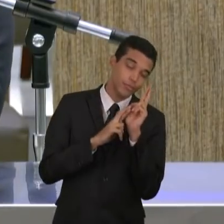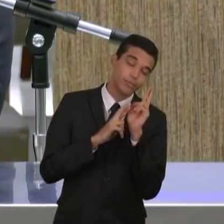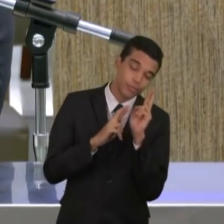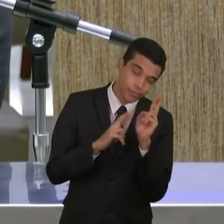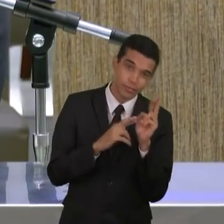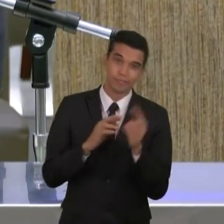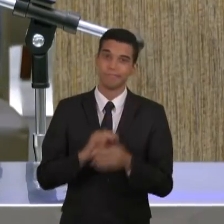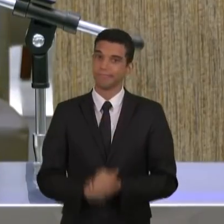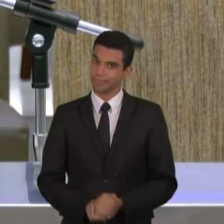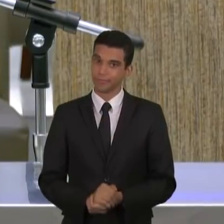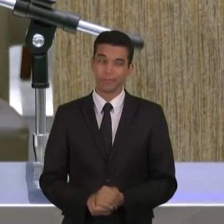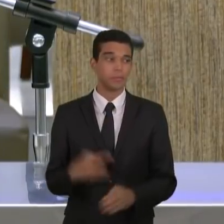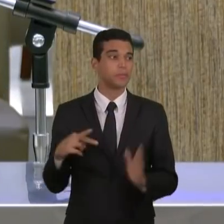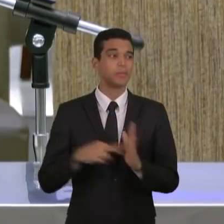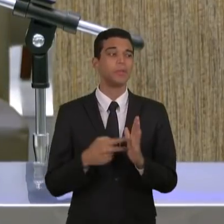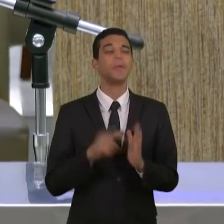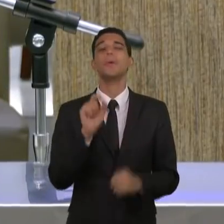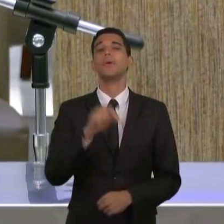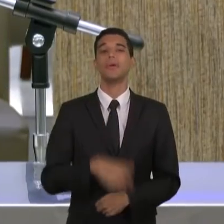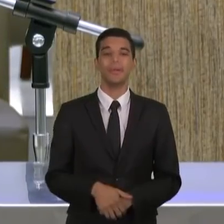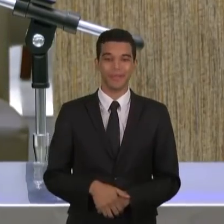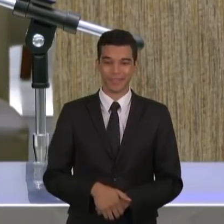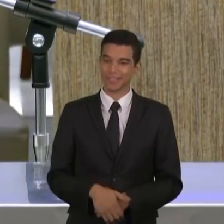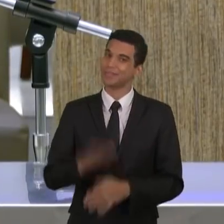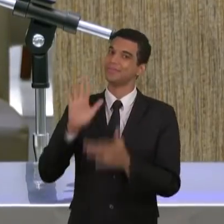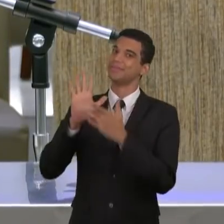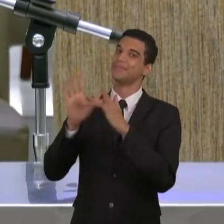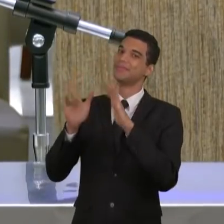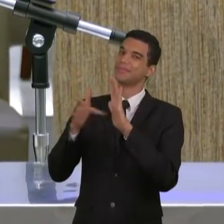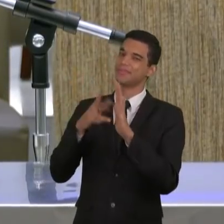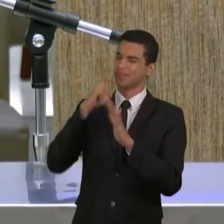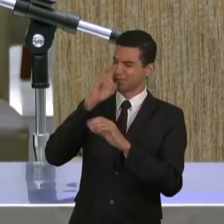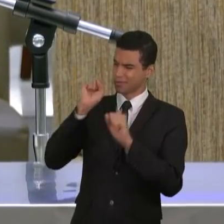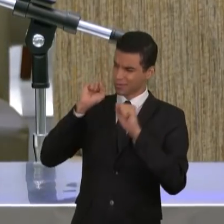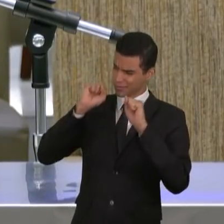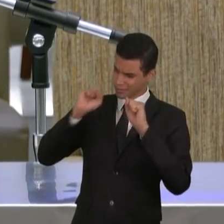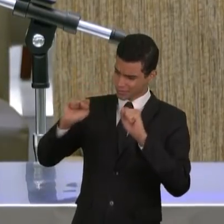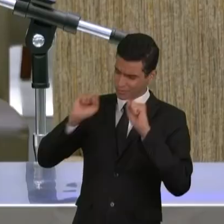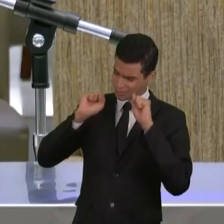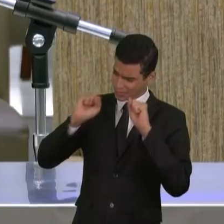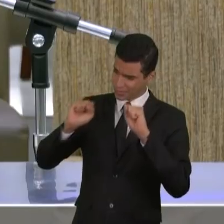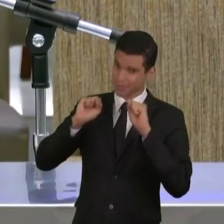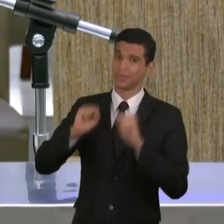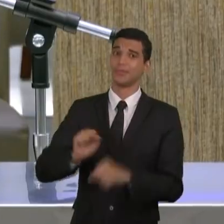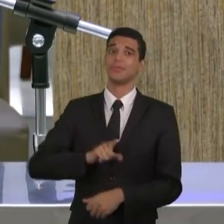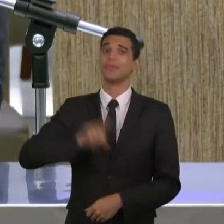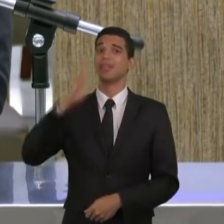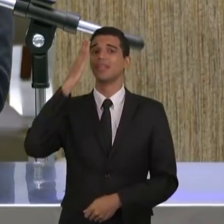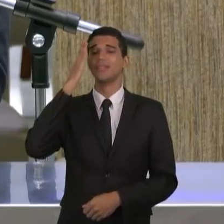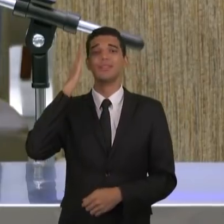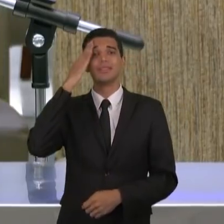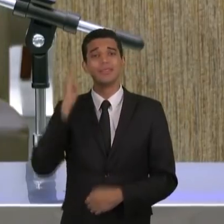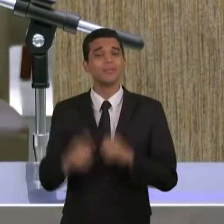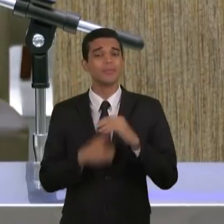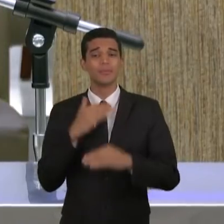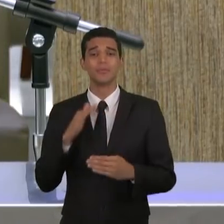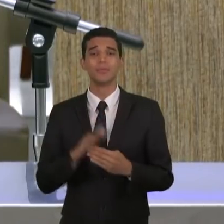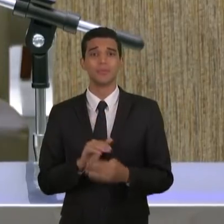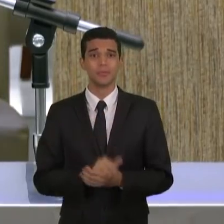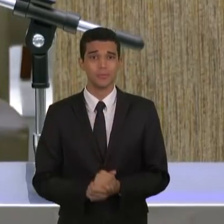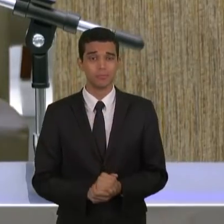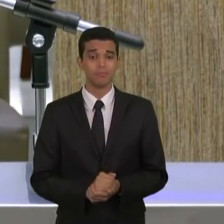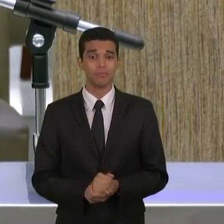senta deita na proa do barco dormem enquanto os discípulos estão navegando e a Bíblia diz que no